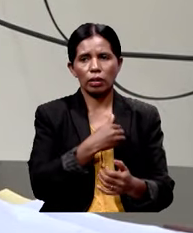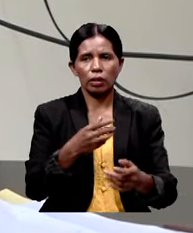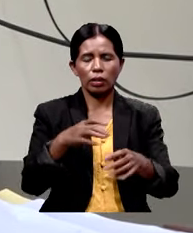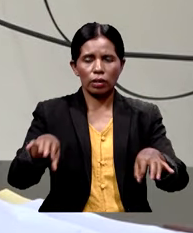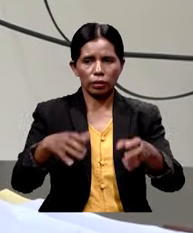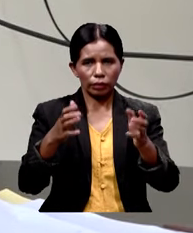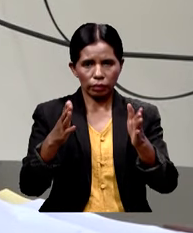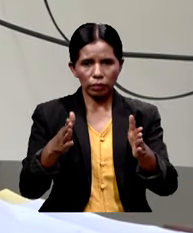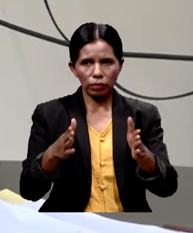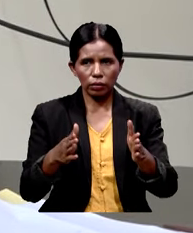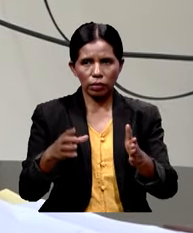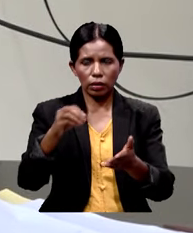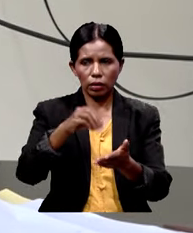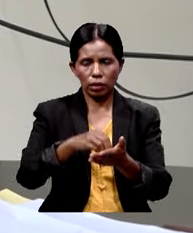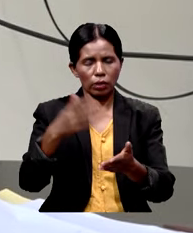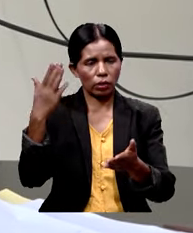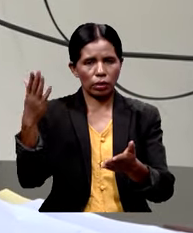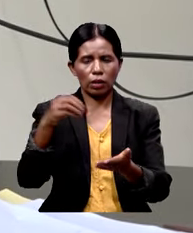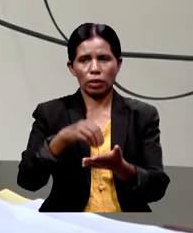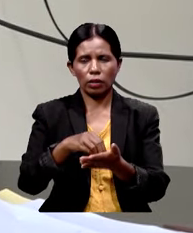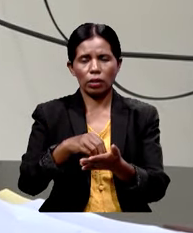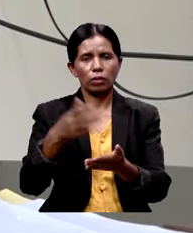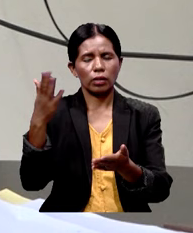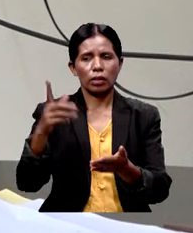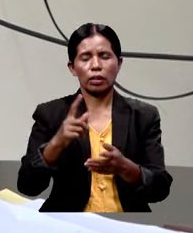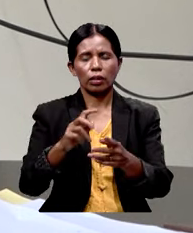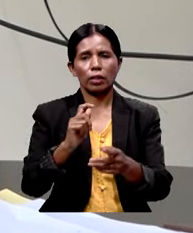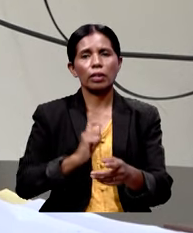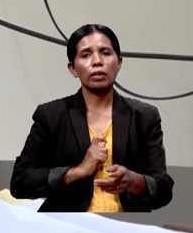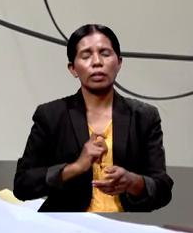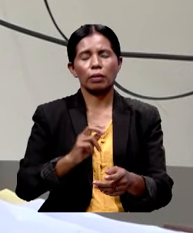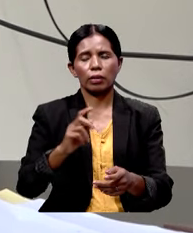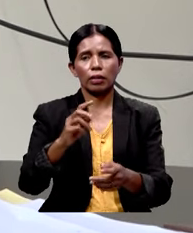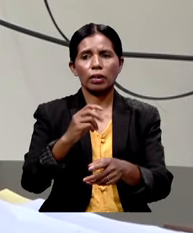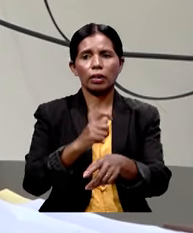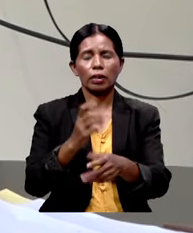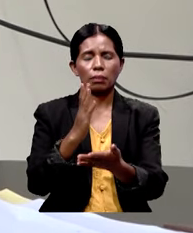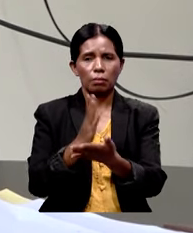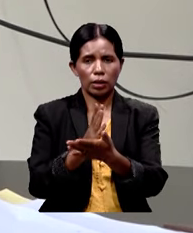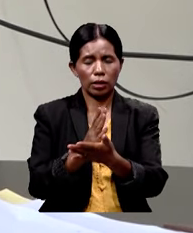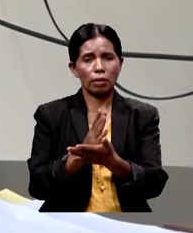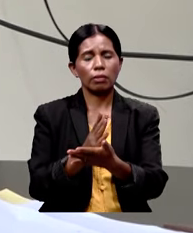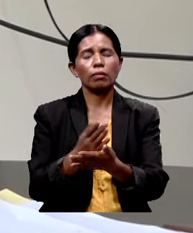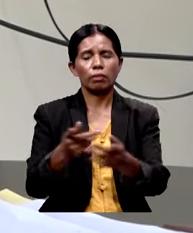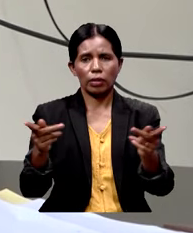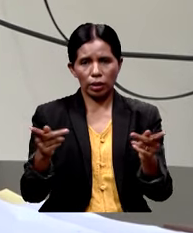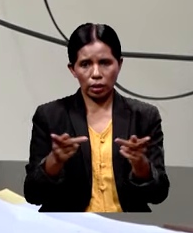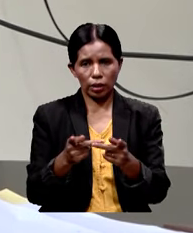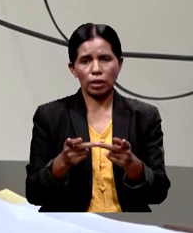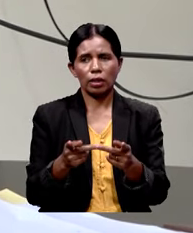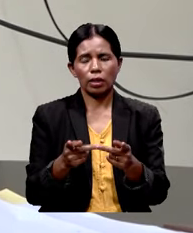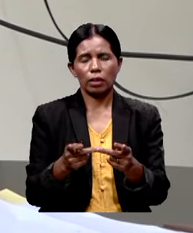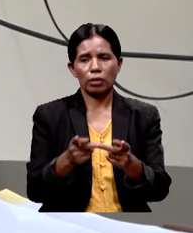iha atau iha koloka iha terminal Becora ne i terminal Becora mas agora da dawn kai tetau no sa to